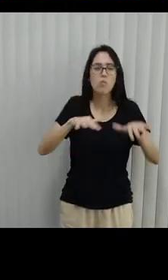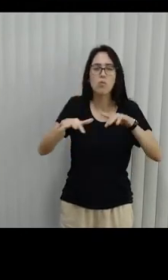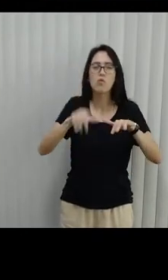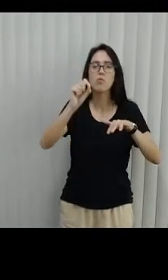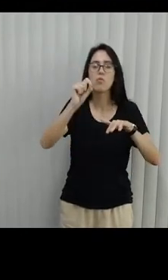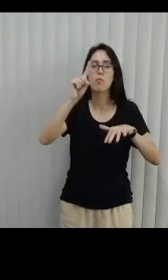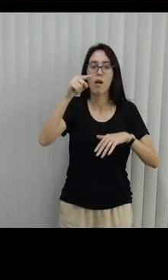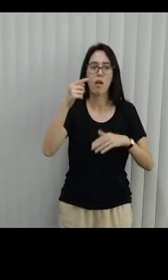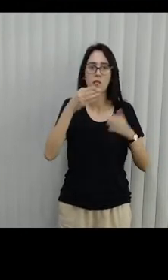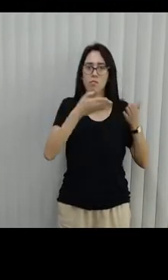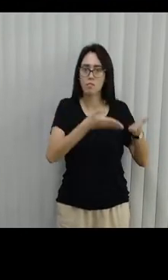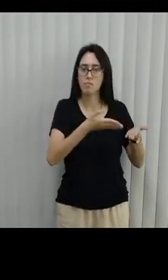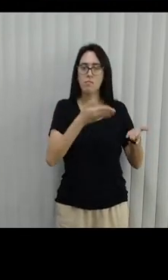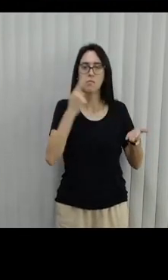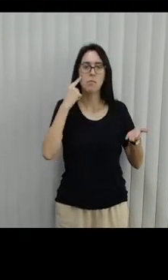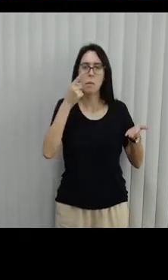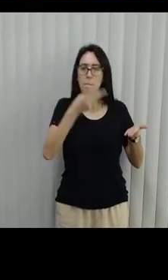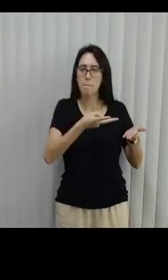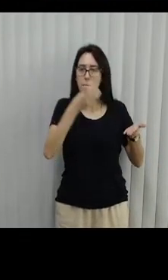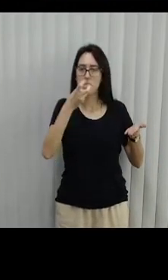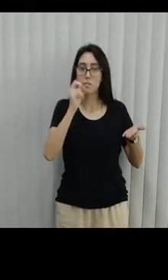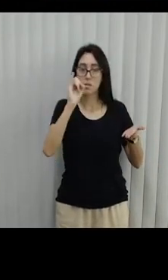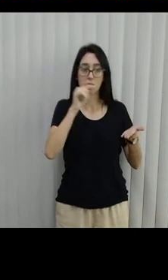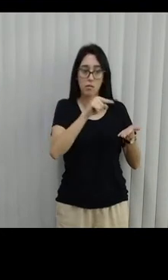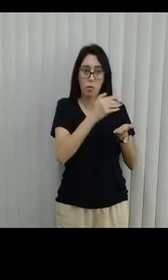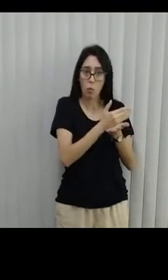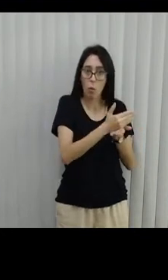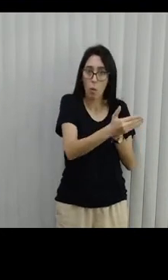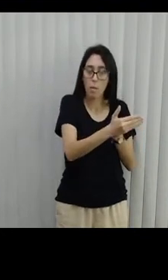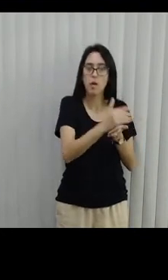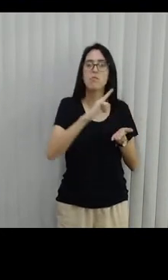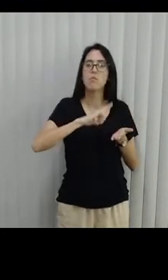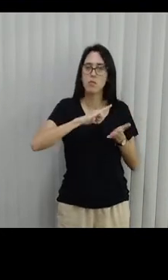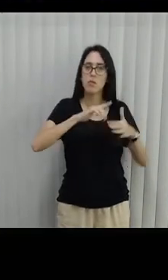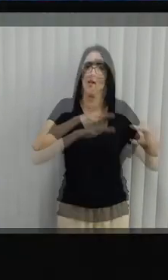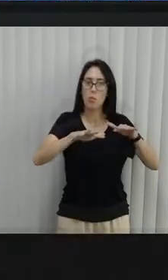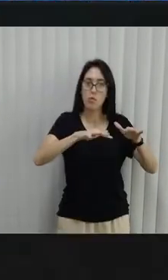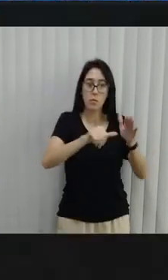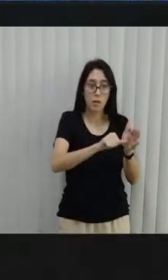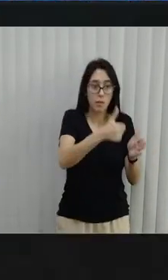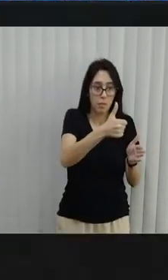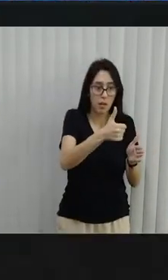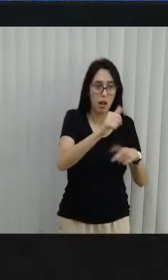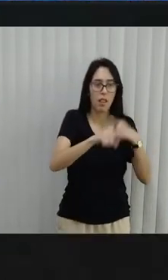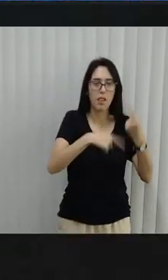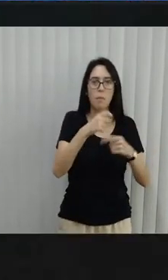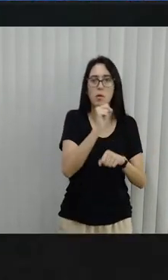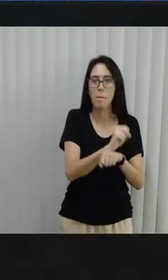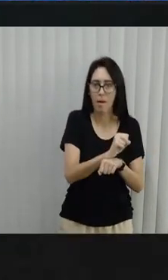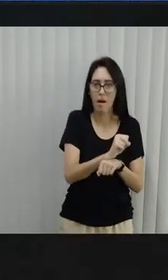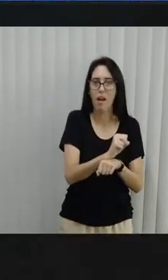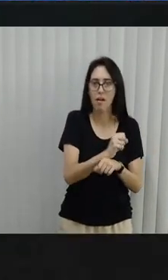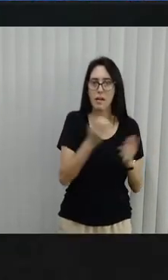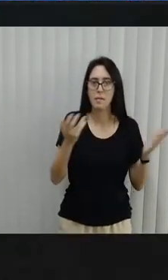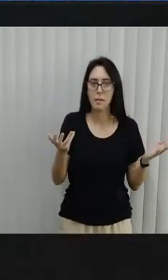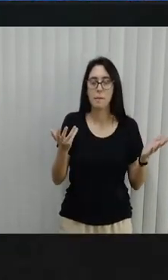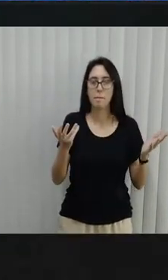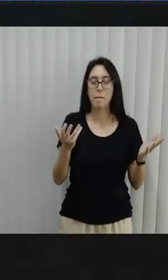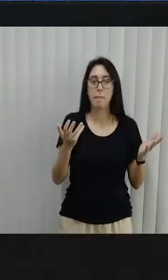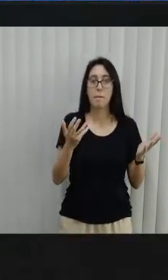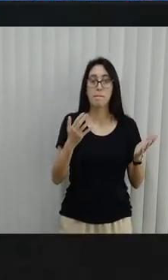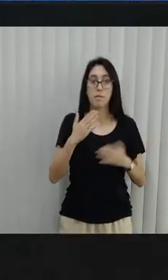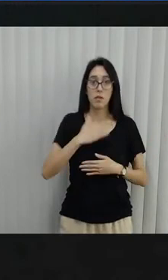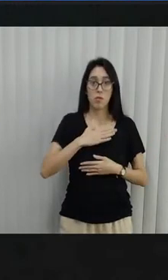nosso ator. Repara que esse código aqui de quando o ator começa, ele movimenta a primeira vez e depois ele para. No meu